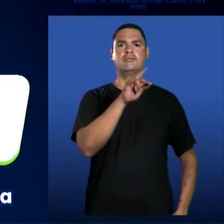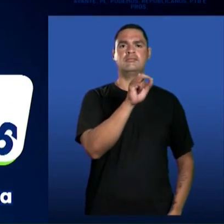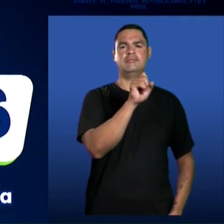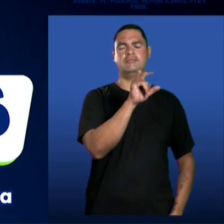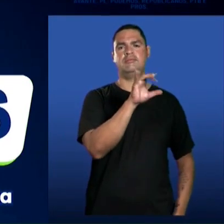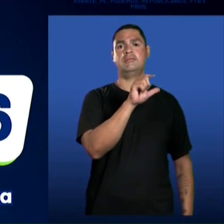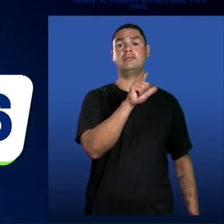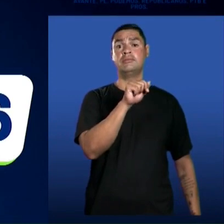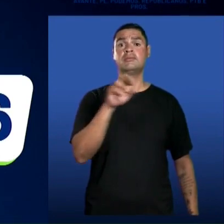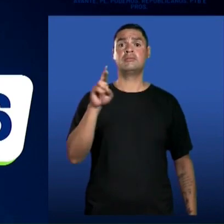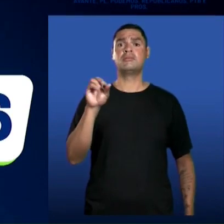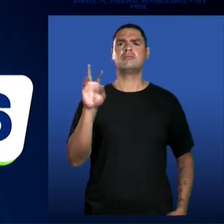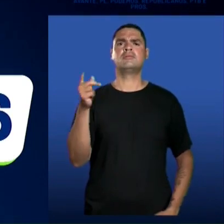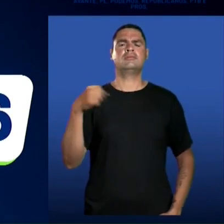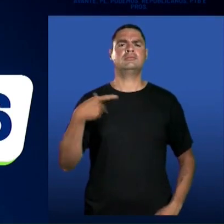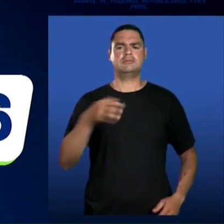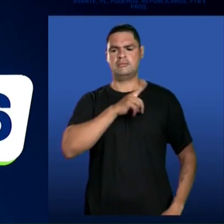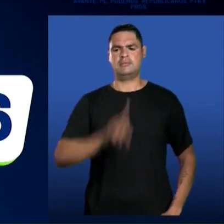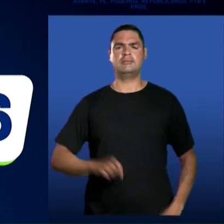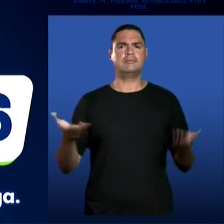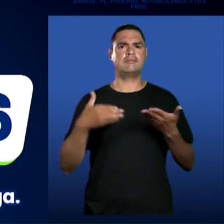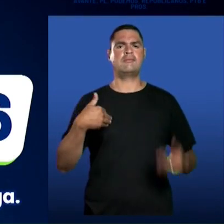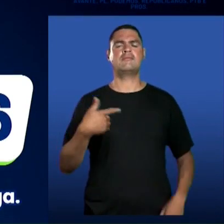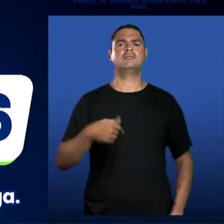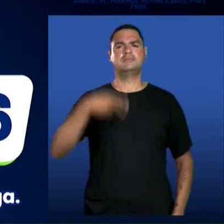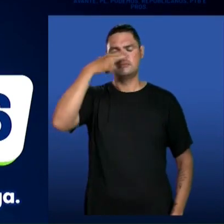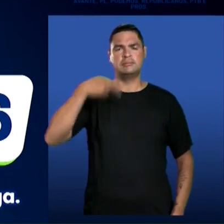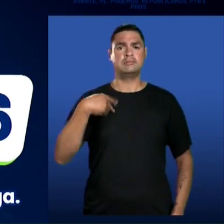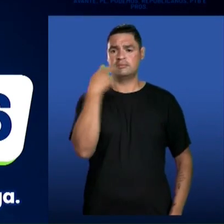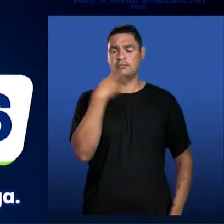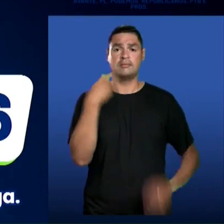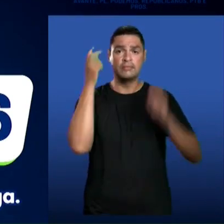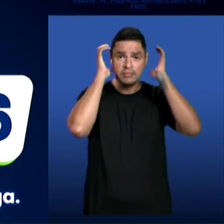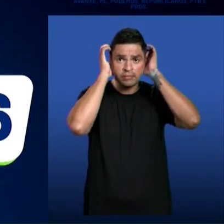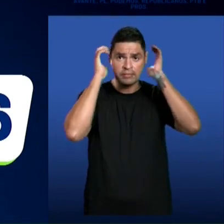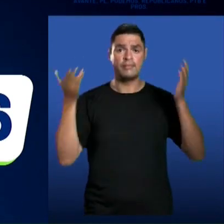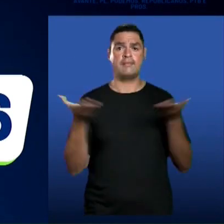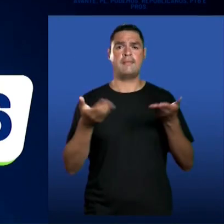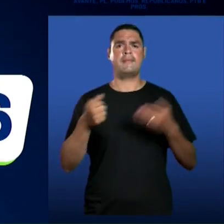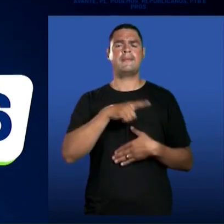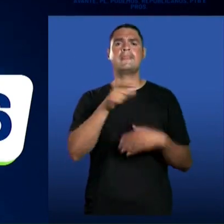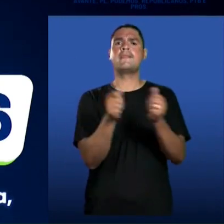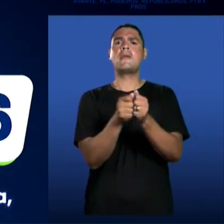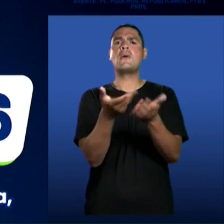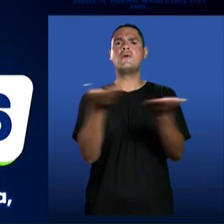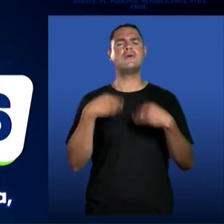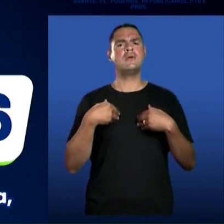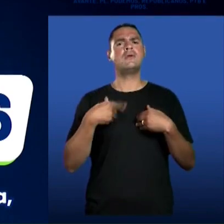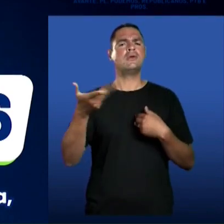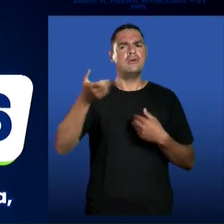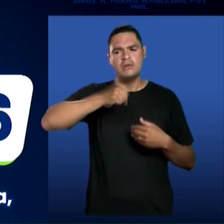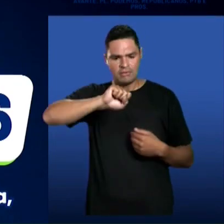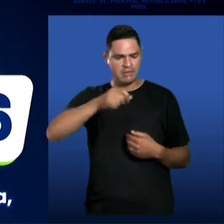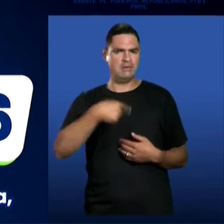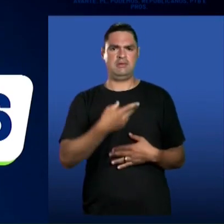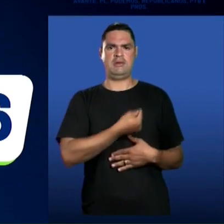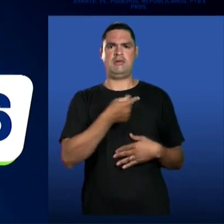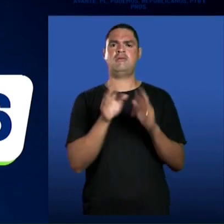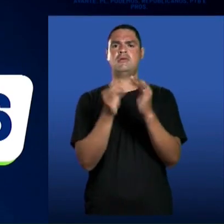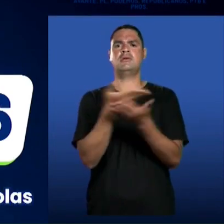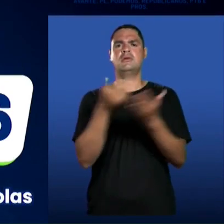Sou Priscila Rocha, candidata a deputada estadual, cristã, conservadora e fonoaudióloga. Junto a você, irei defender a vida,